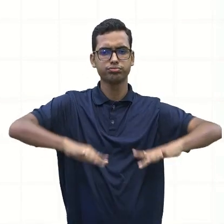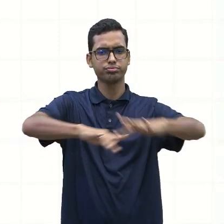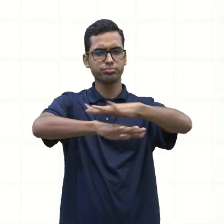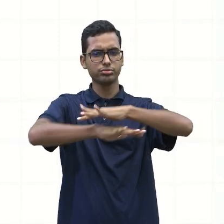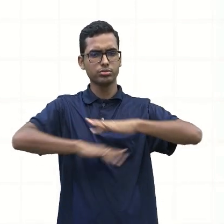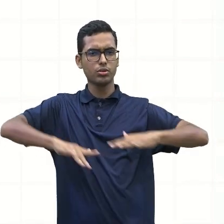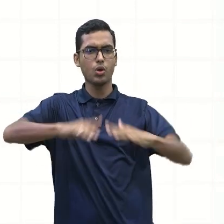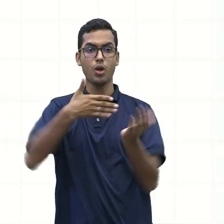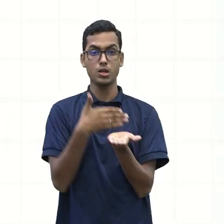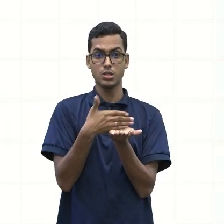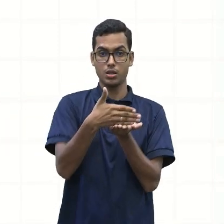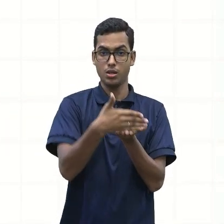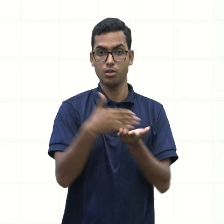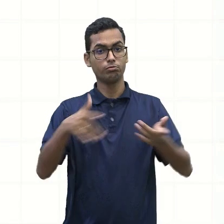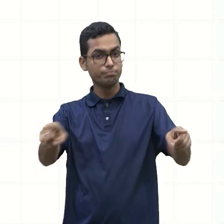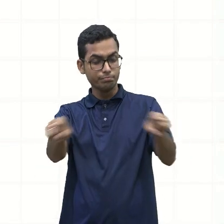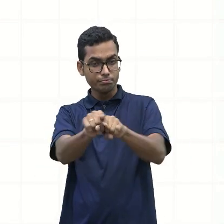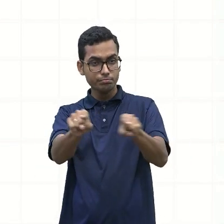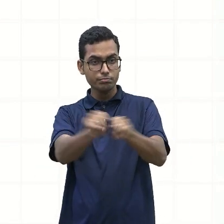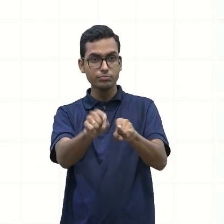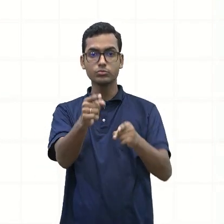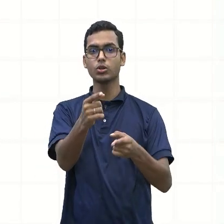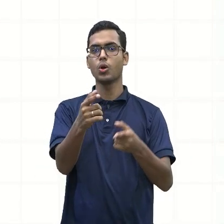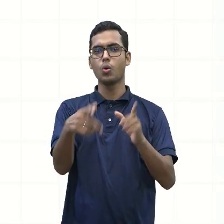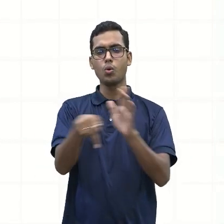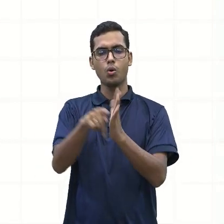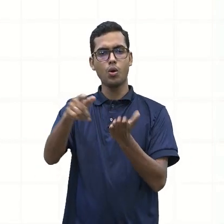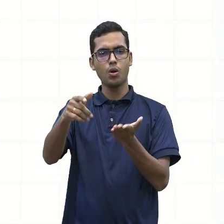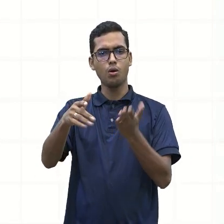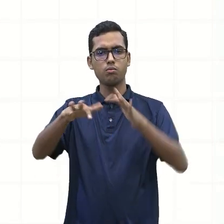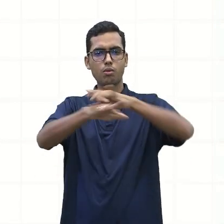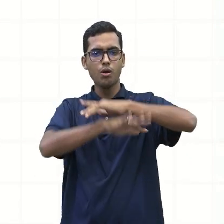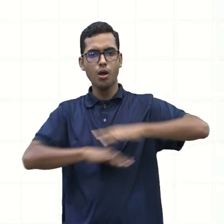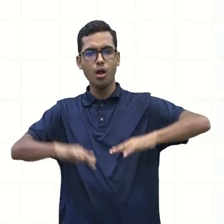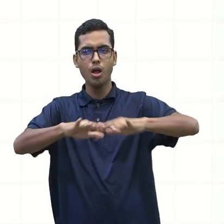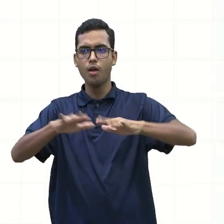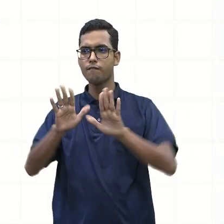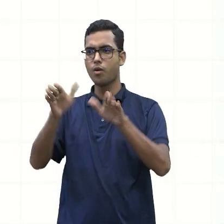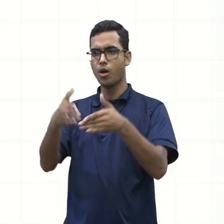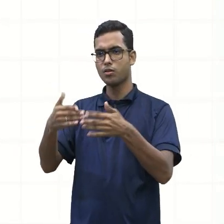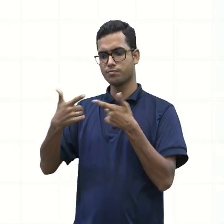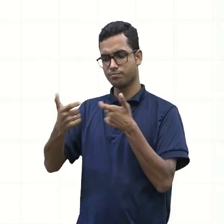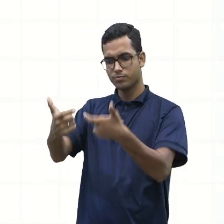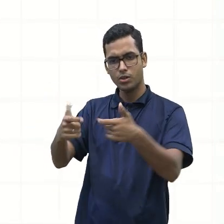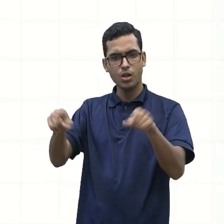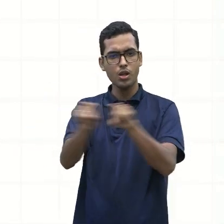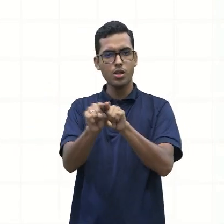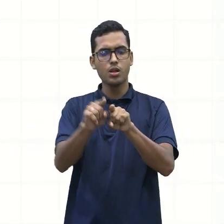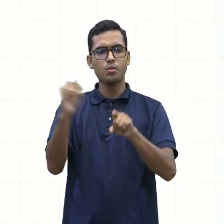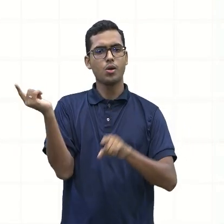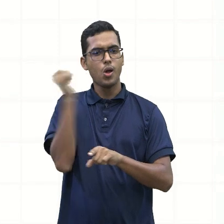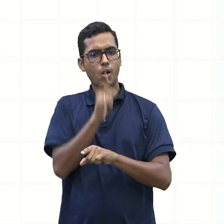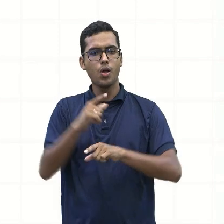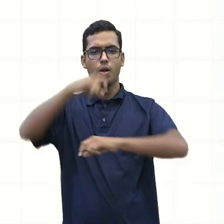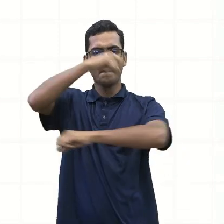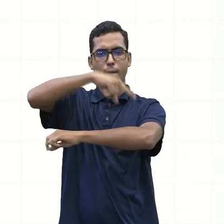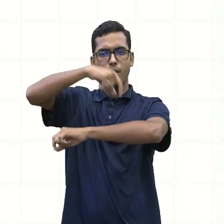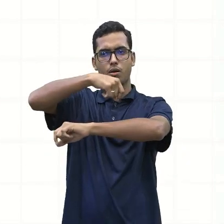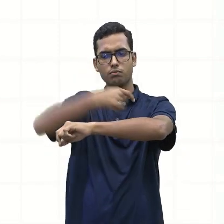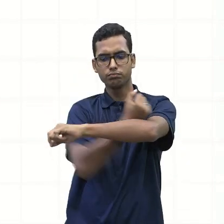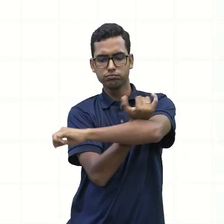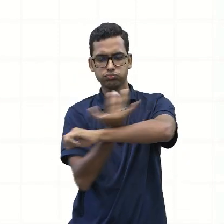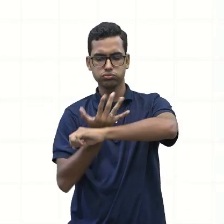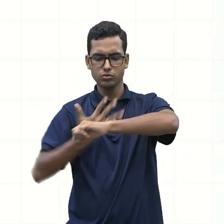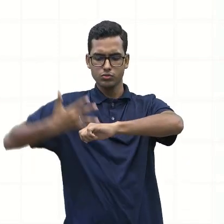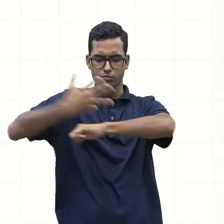ritual de iniciação, um ritual de guerra, um ritual para ter uma boa colheita. Então, a